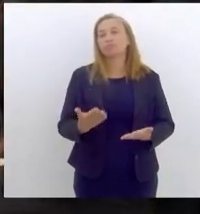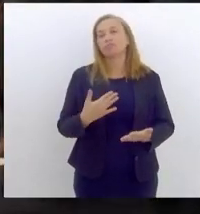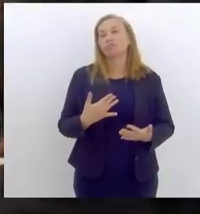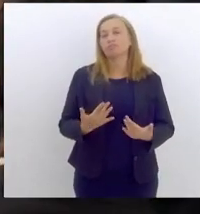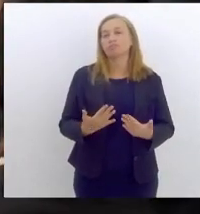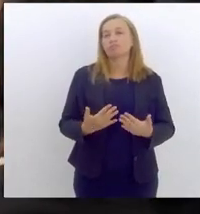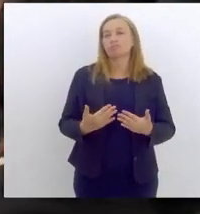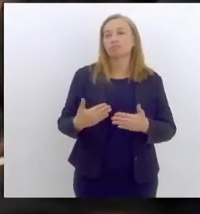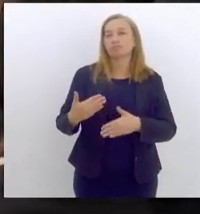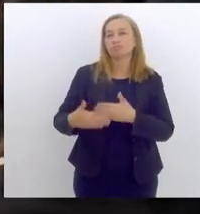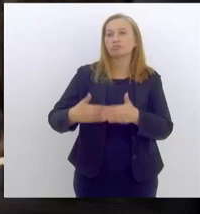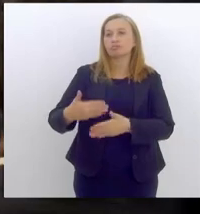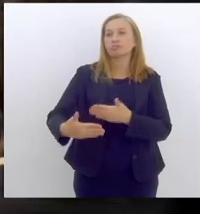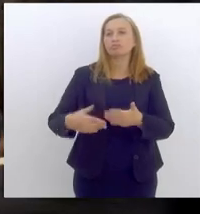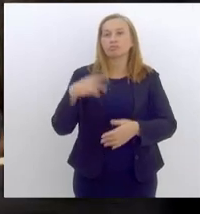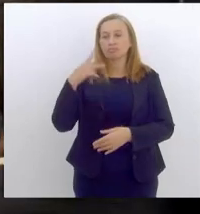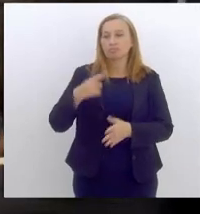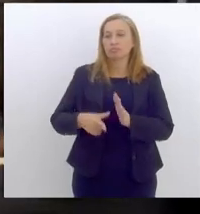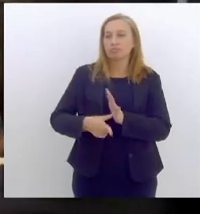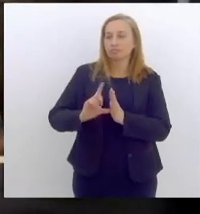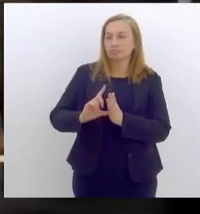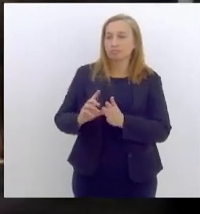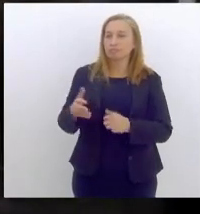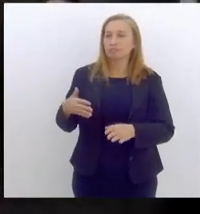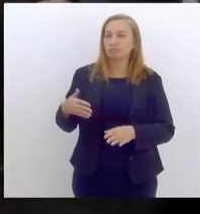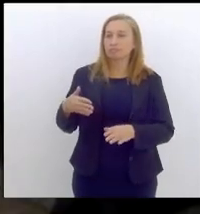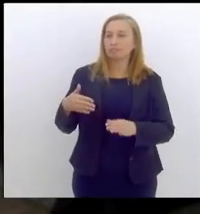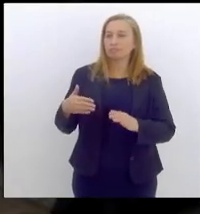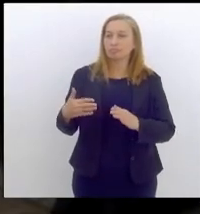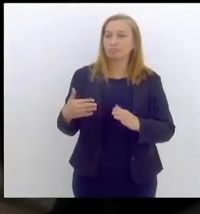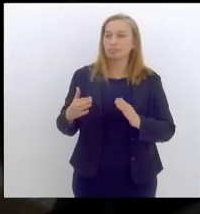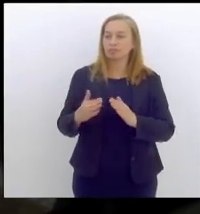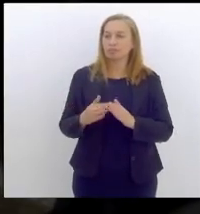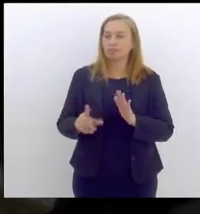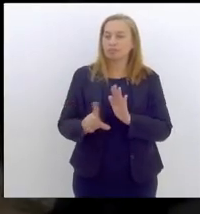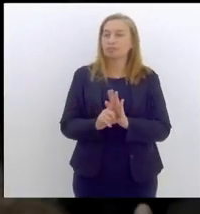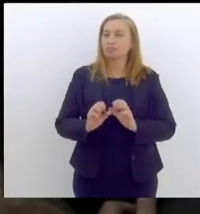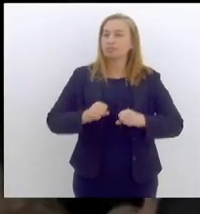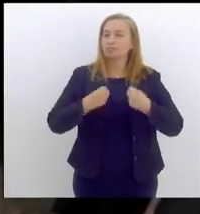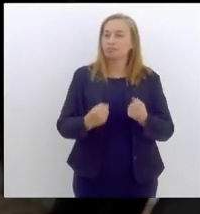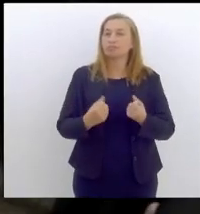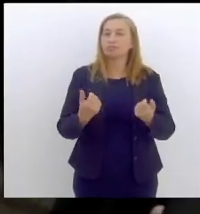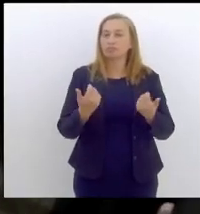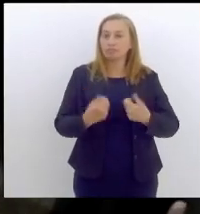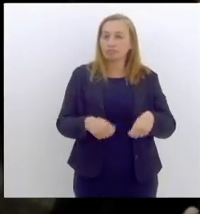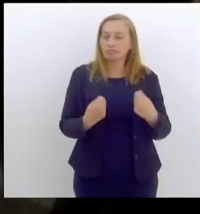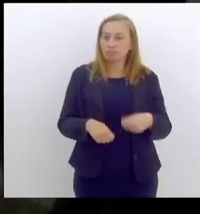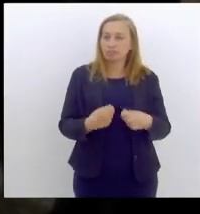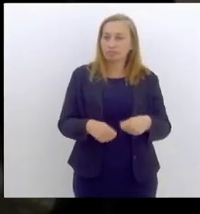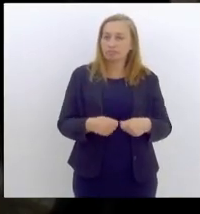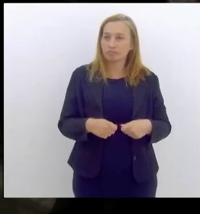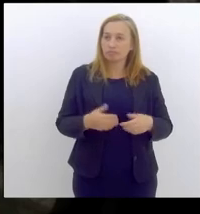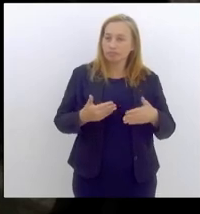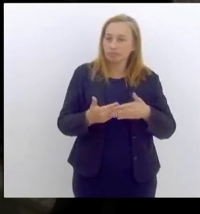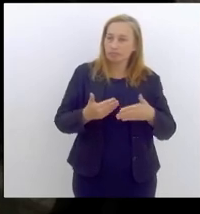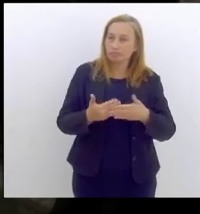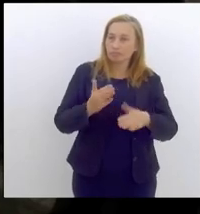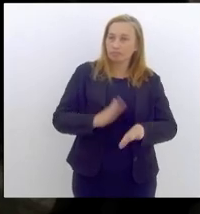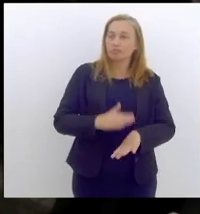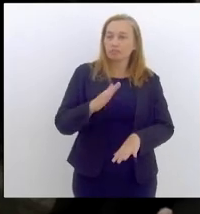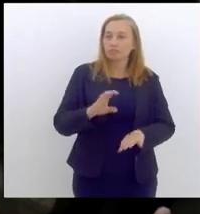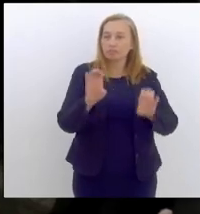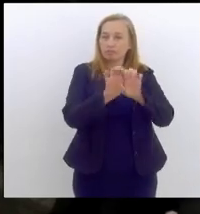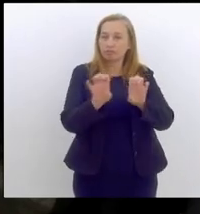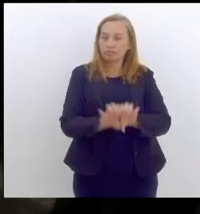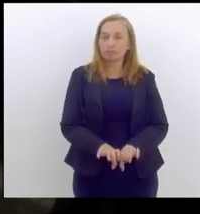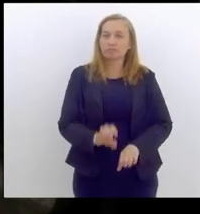enquanto parlamentar, antes de estar aqui na Assembleia Legislativa, eu sempre defendi que a gente precisa de uma aproximação maior das estruturas do